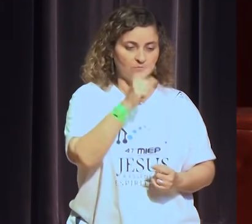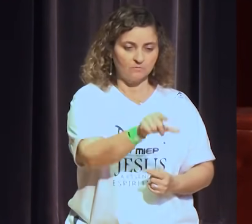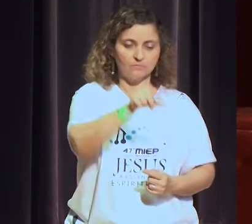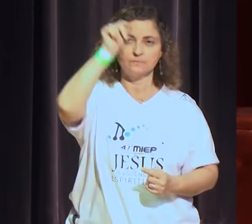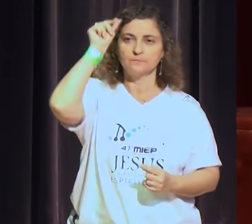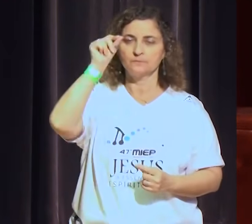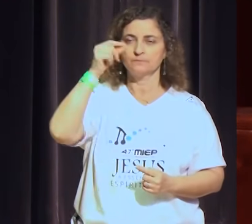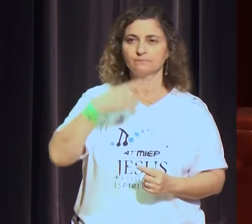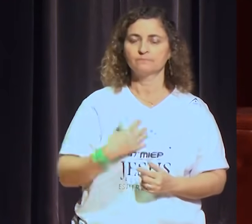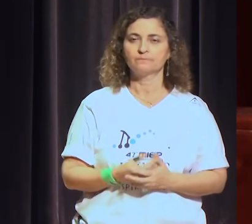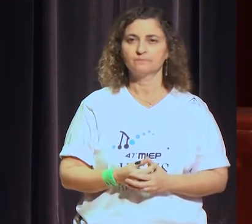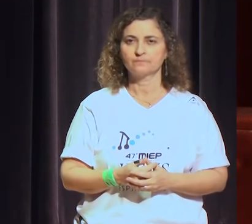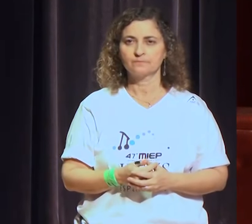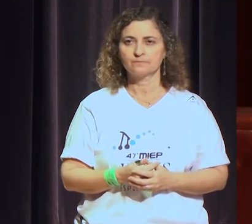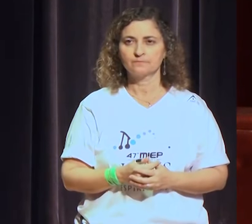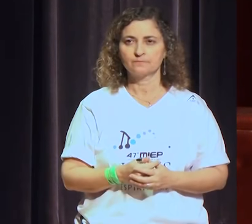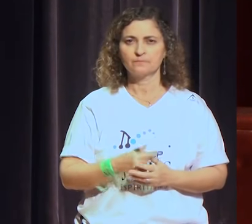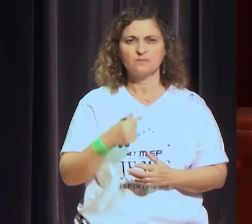Um deles